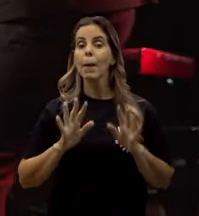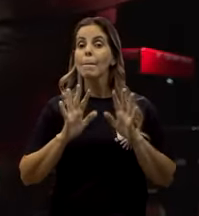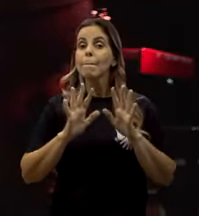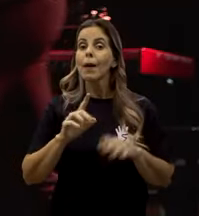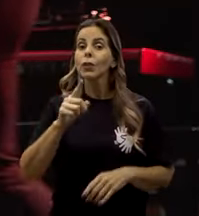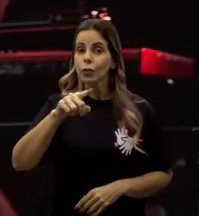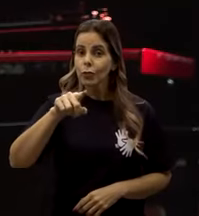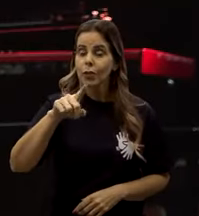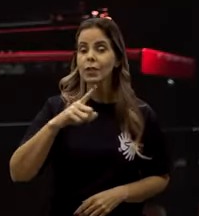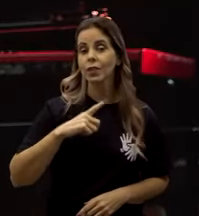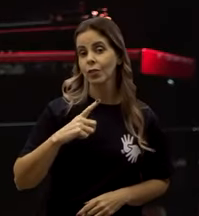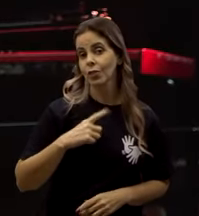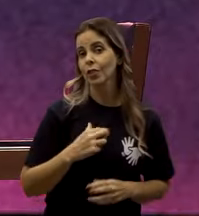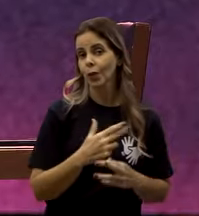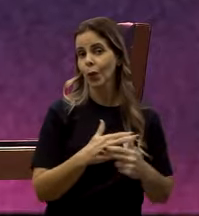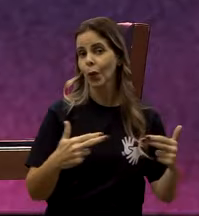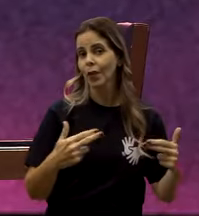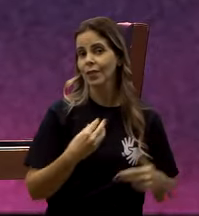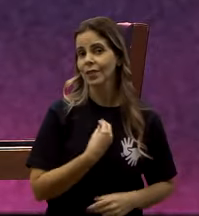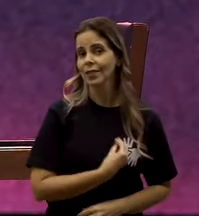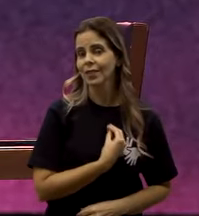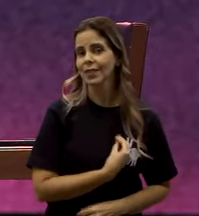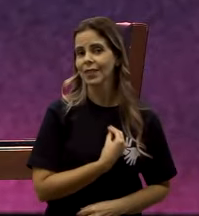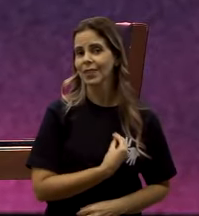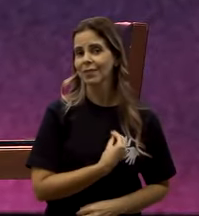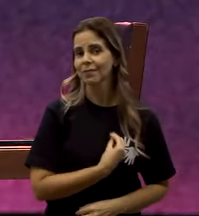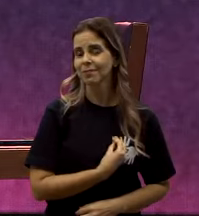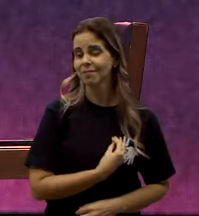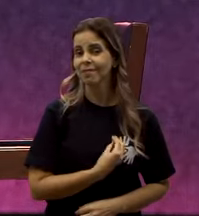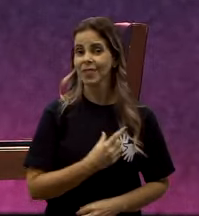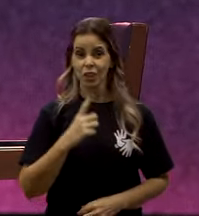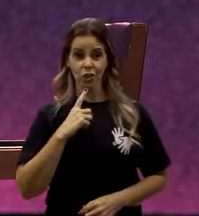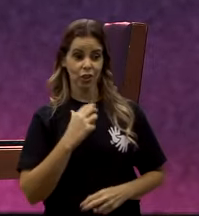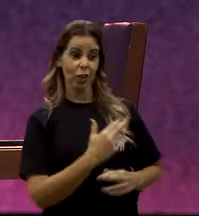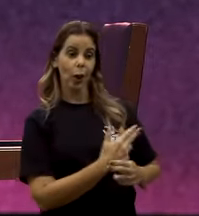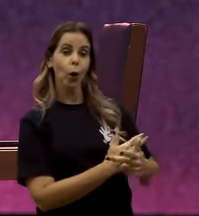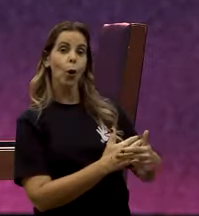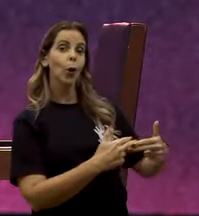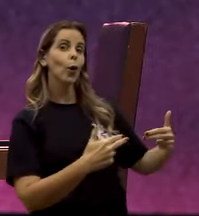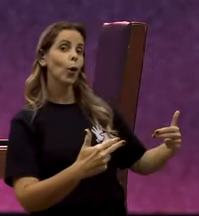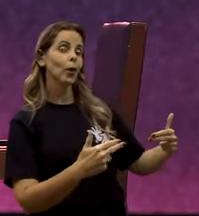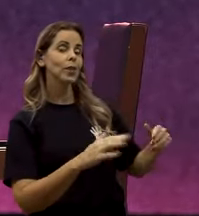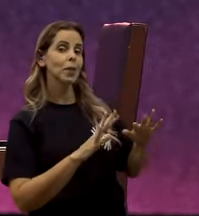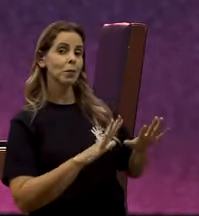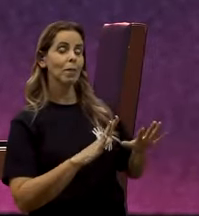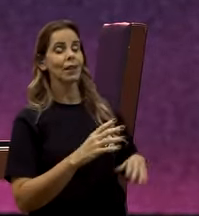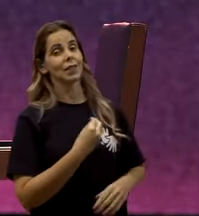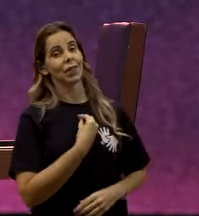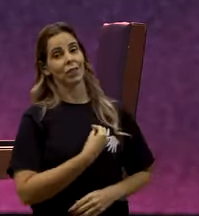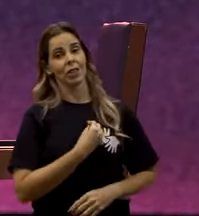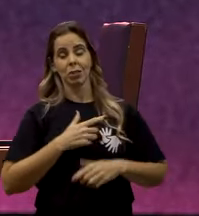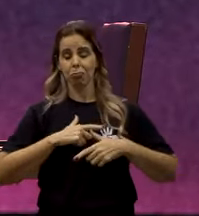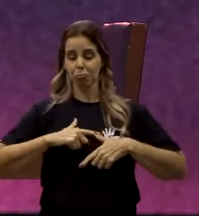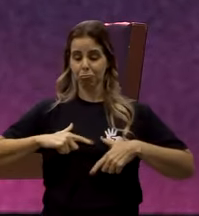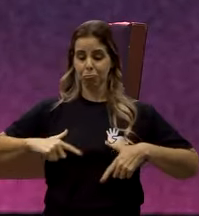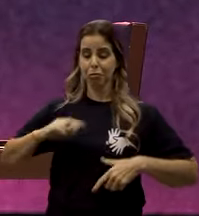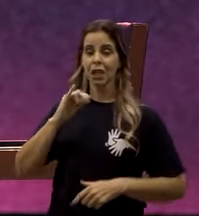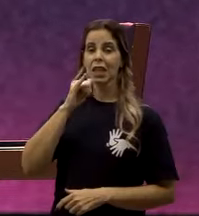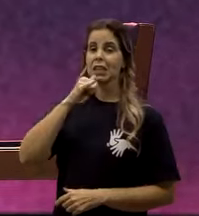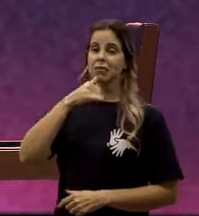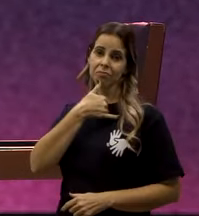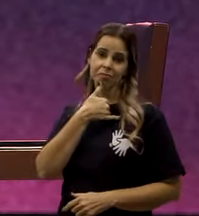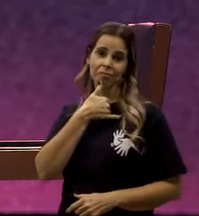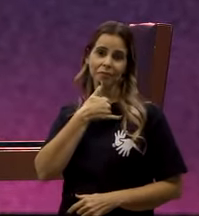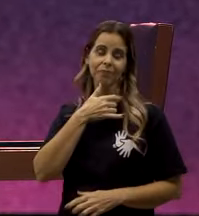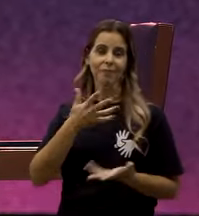um vazio não existe nada mais vazio que viver uma vida sem propósito acordar